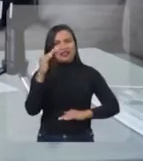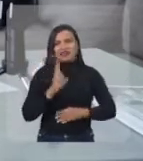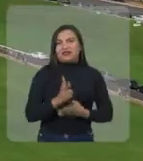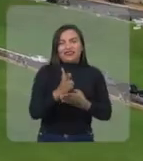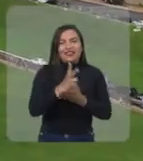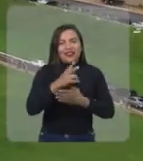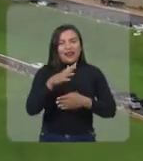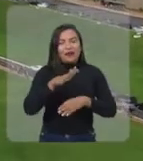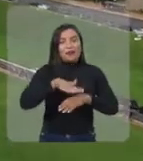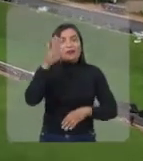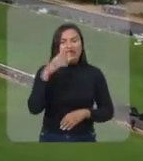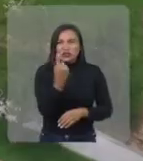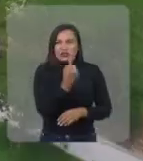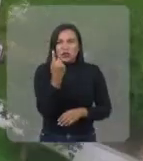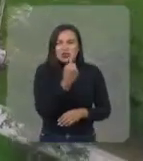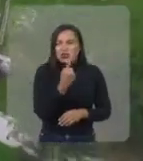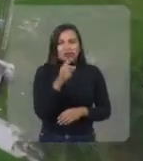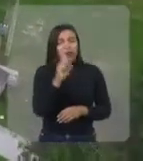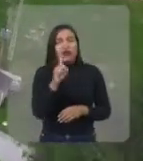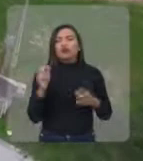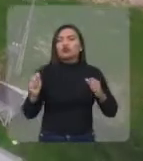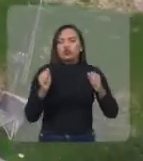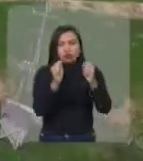sozinho. CAPES e UEMA unidas em